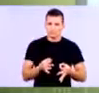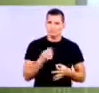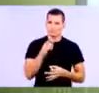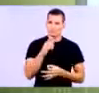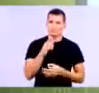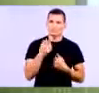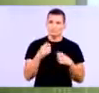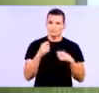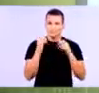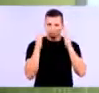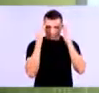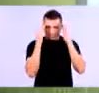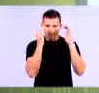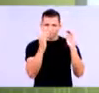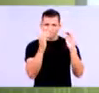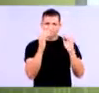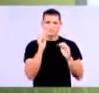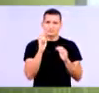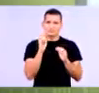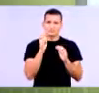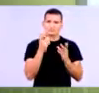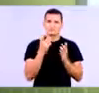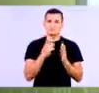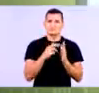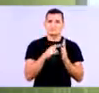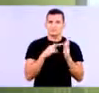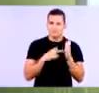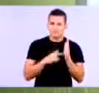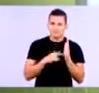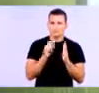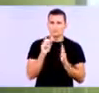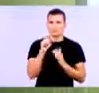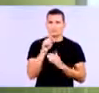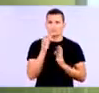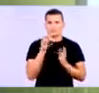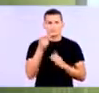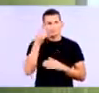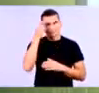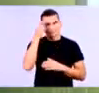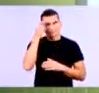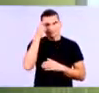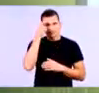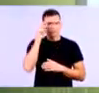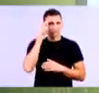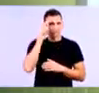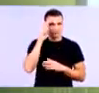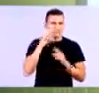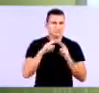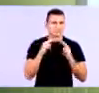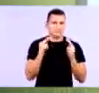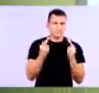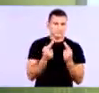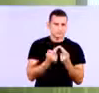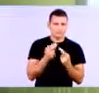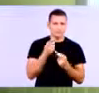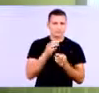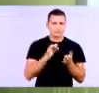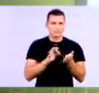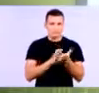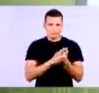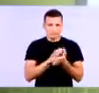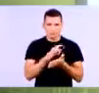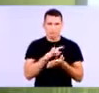mínimo, tem que obedecer o que foi definido, o que você já tomou ciência. Lembra lá daquelas reuniões que você